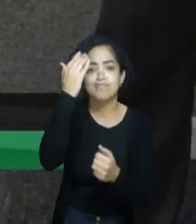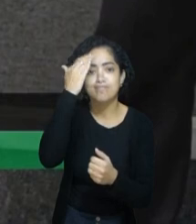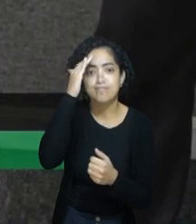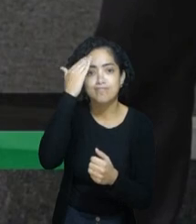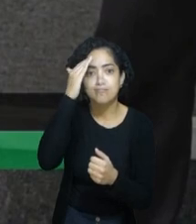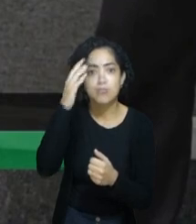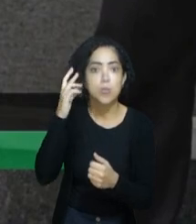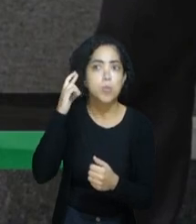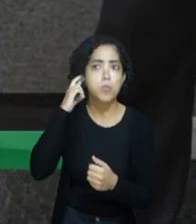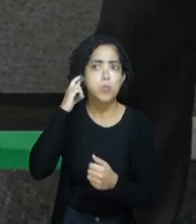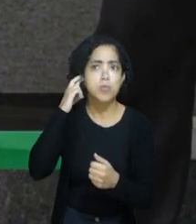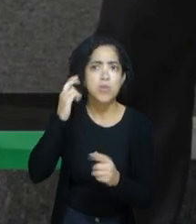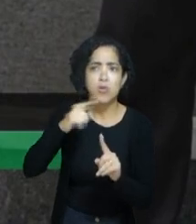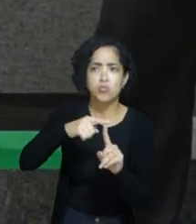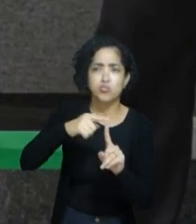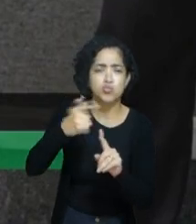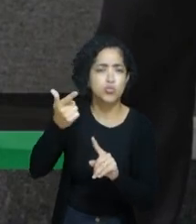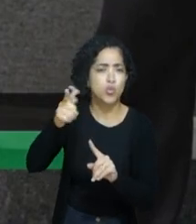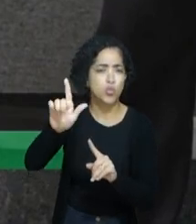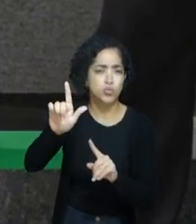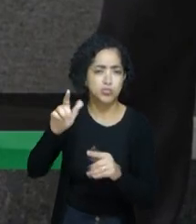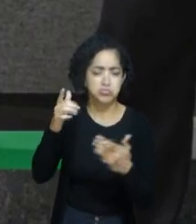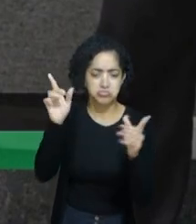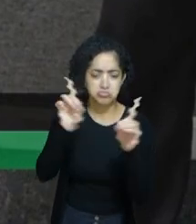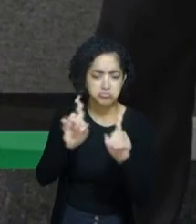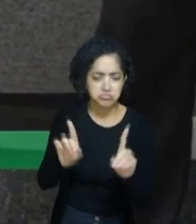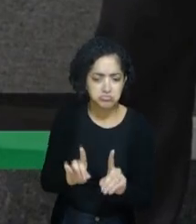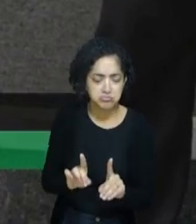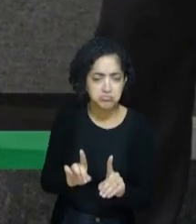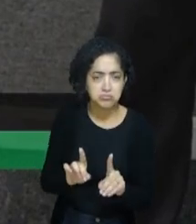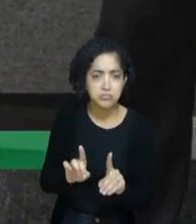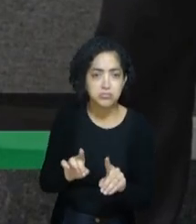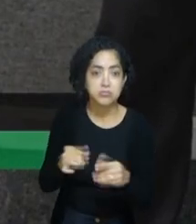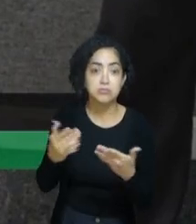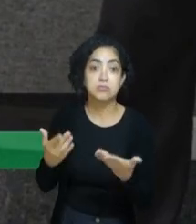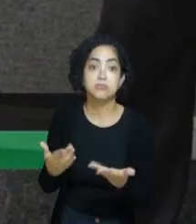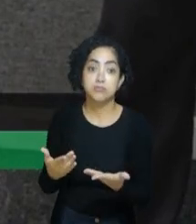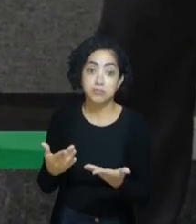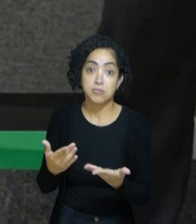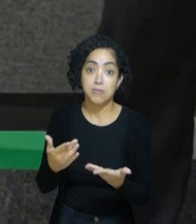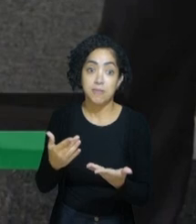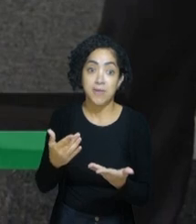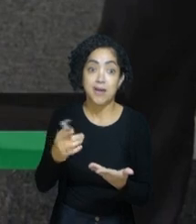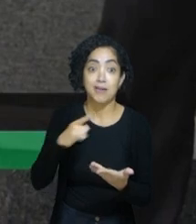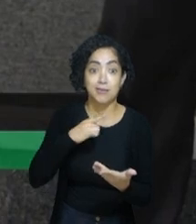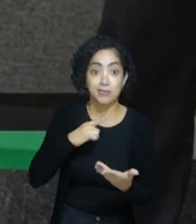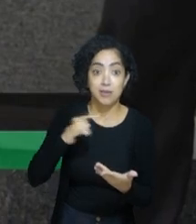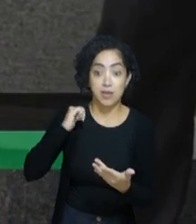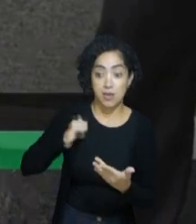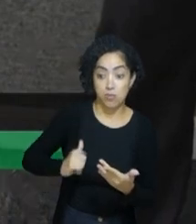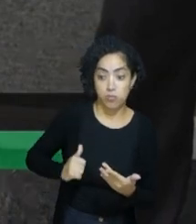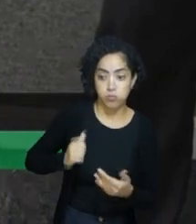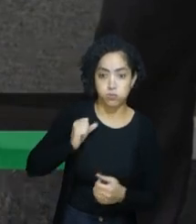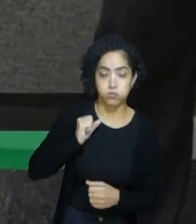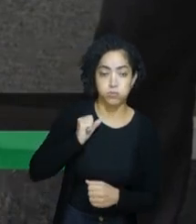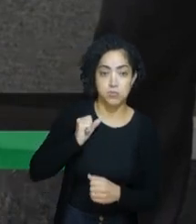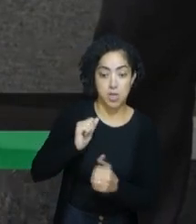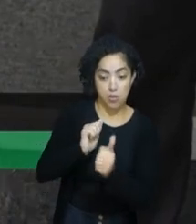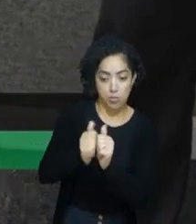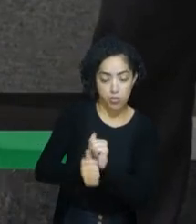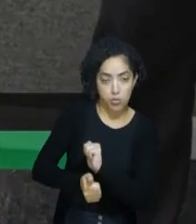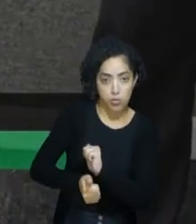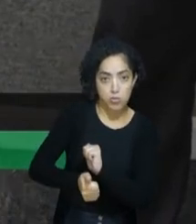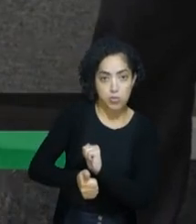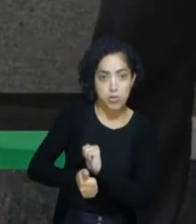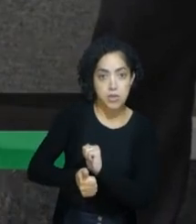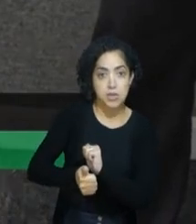surdez era um outro tipo de deficiência e que portanto para haver a concessão do bolso atleta deveria haver uma previsão specífica para A